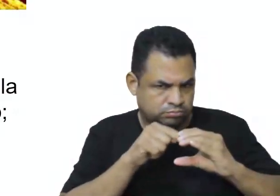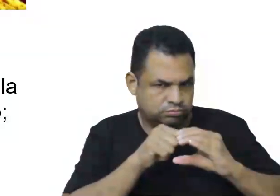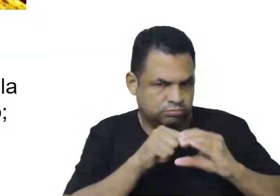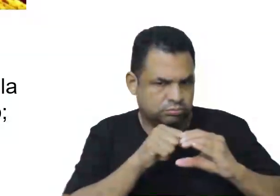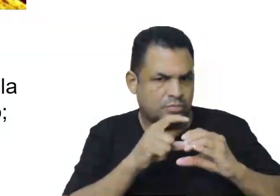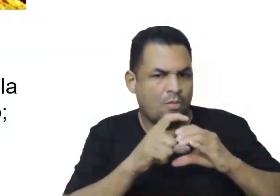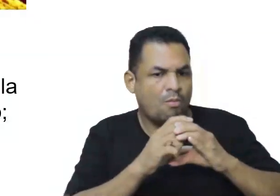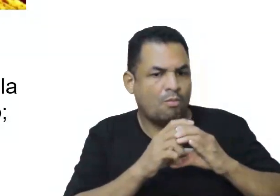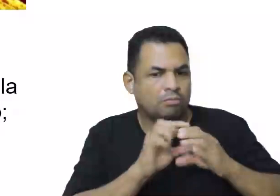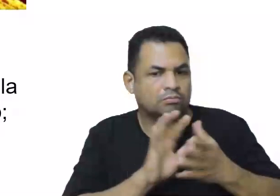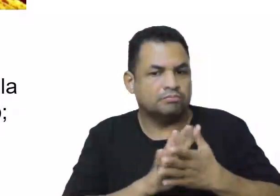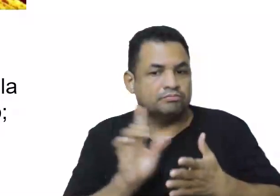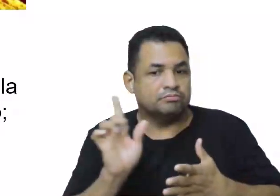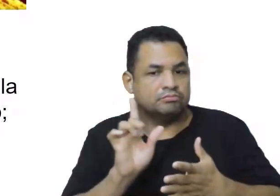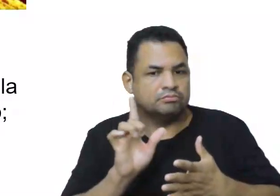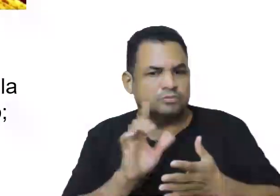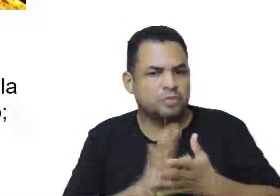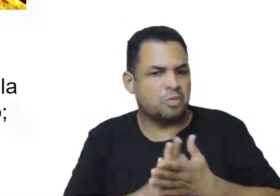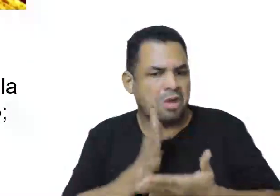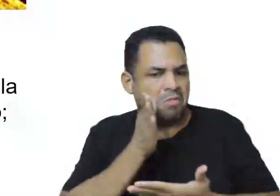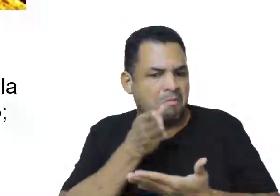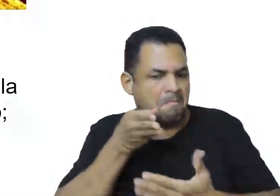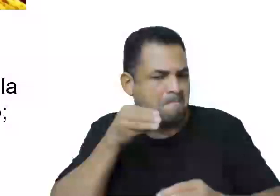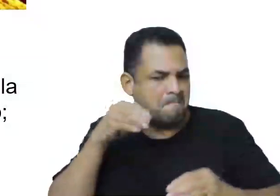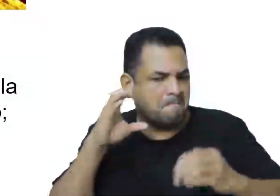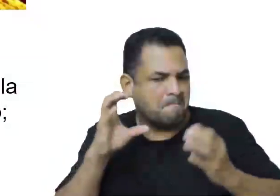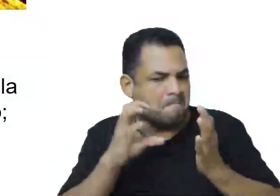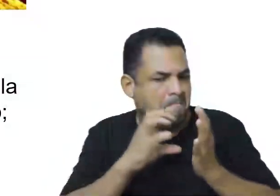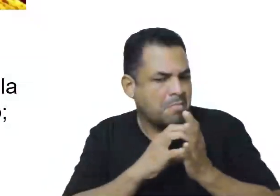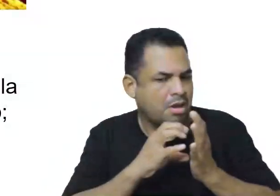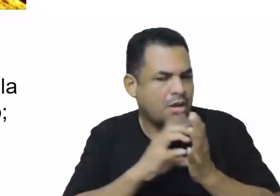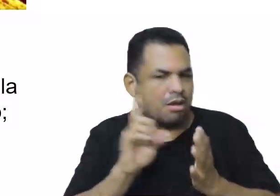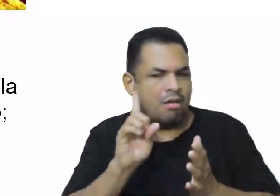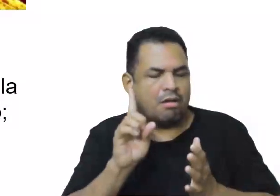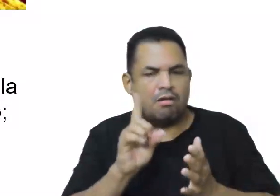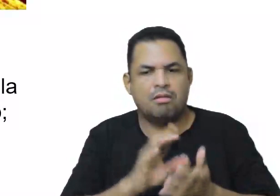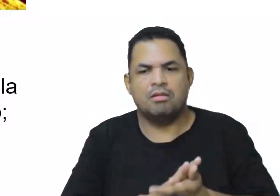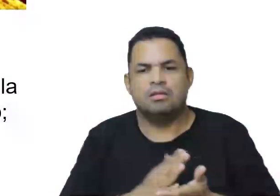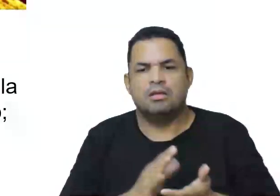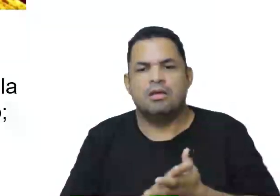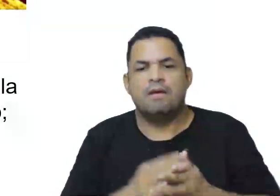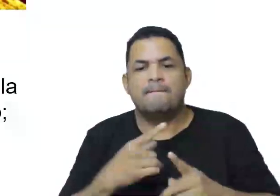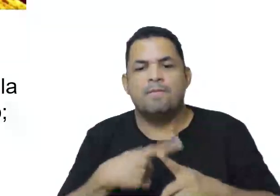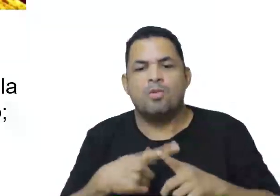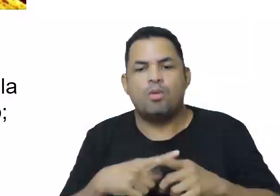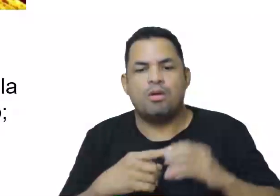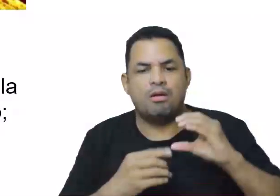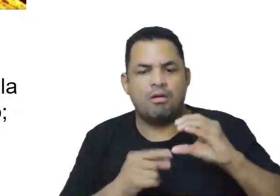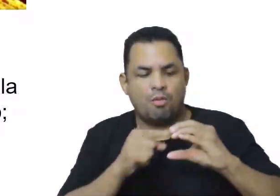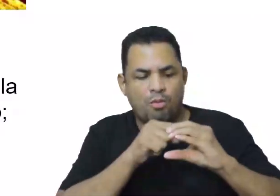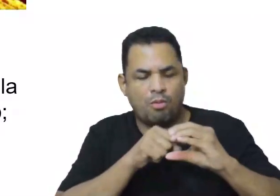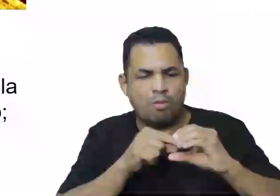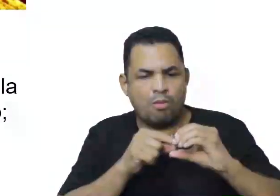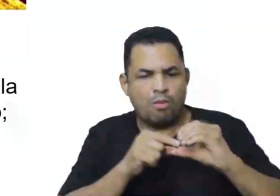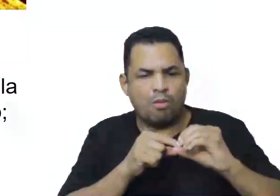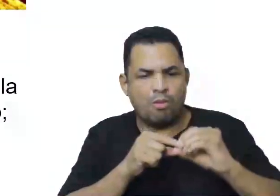espermatozoide, não é lá no meio do útero, tá bom? Até porque o óvulo, ele é uma célula que ele não tem sistema locomotor,